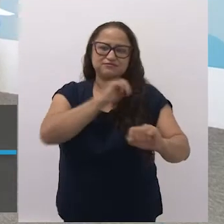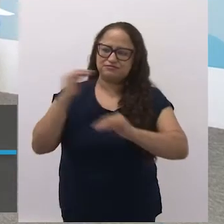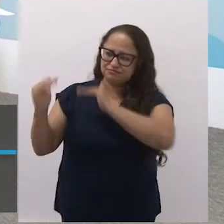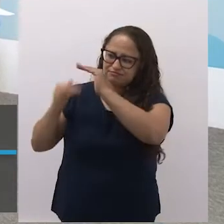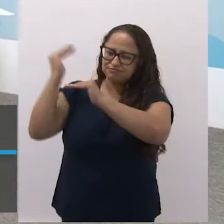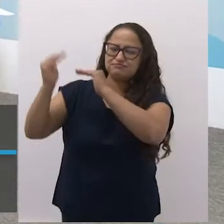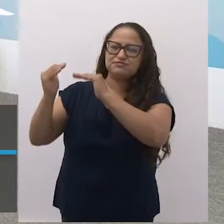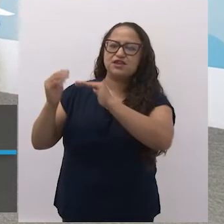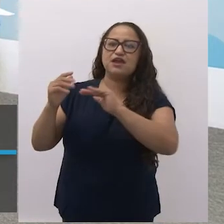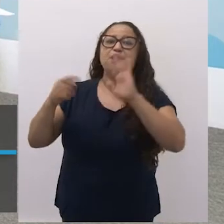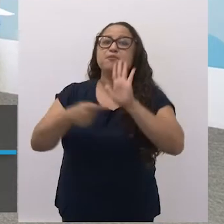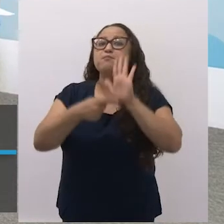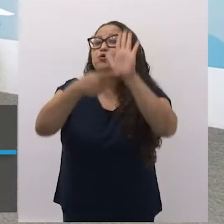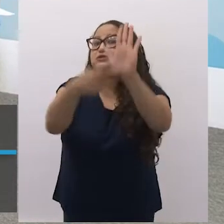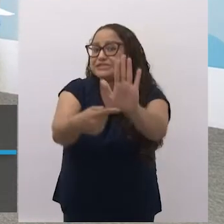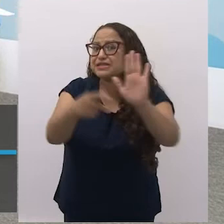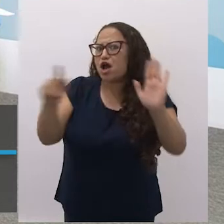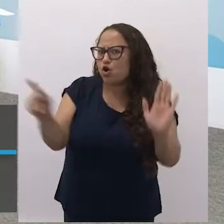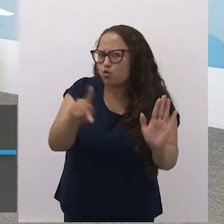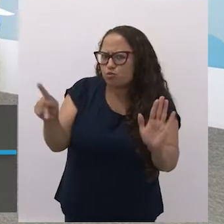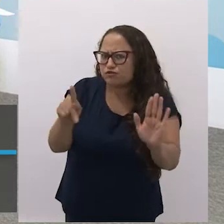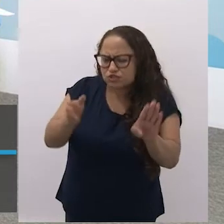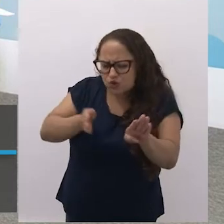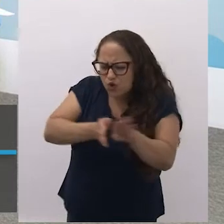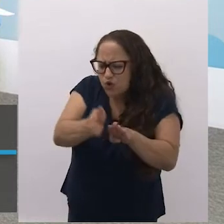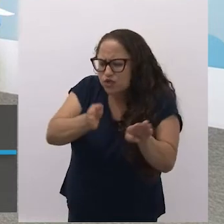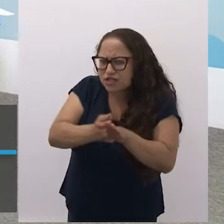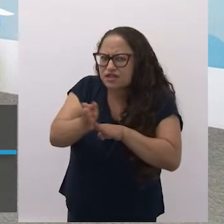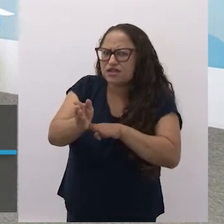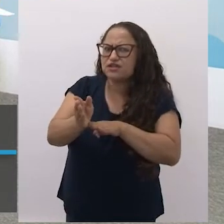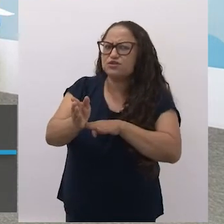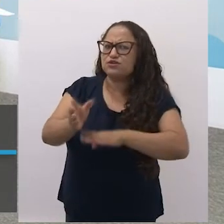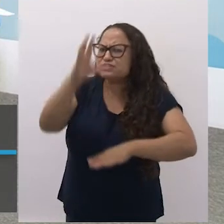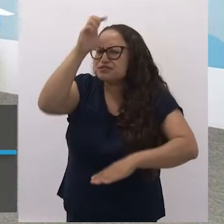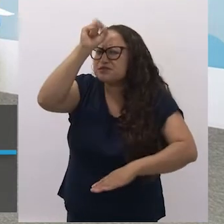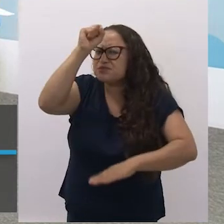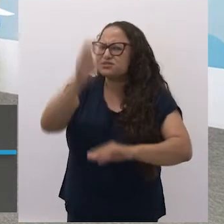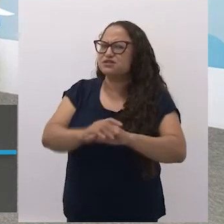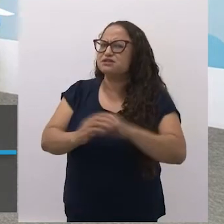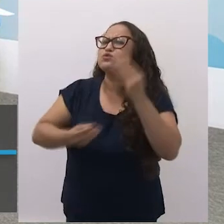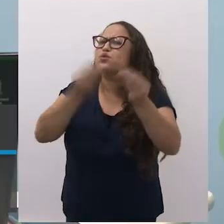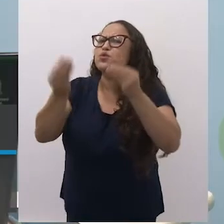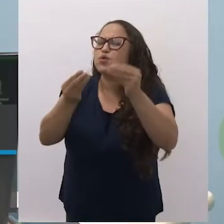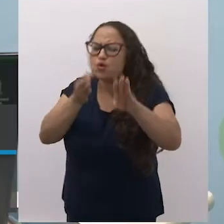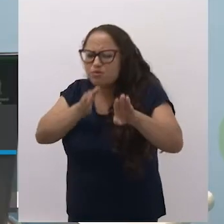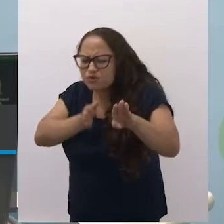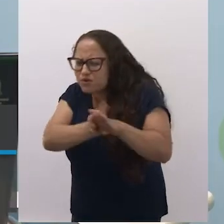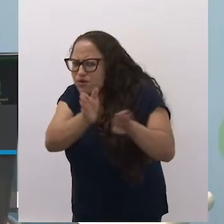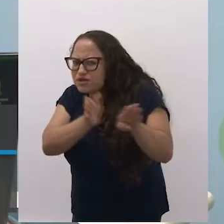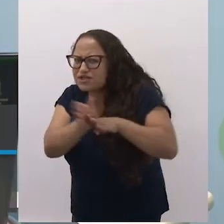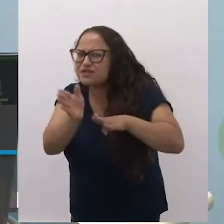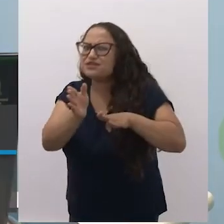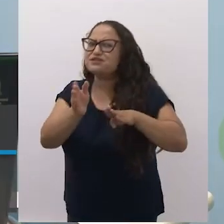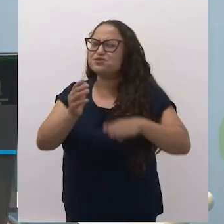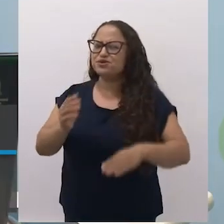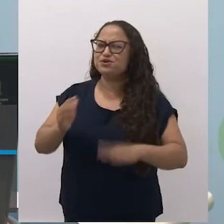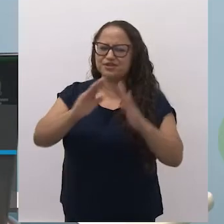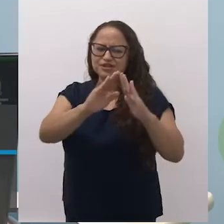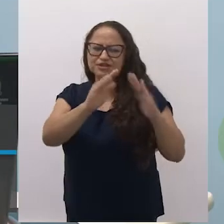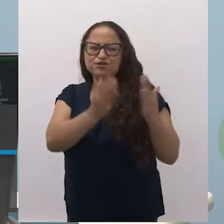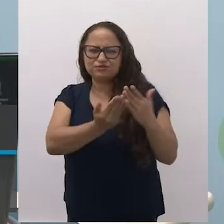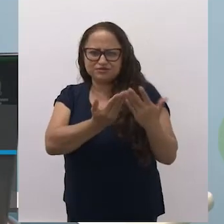o professor como orientador desse aprendizado, como orientador para que os estudantes desenvolvam as